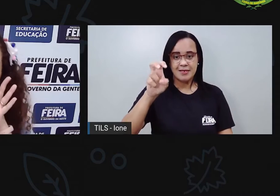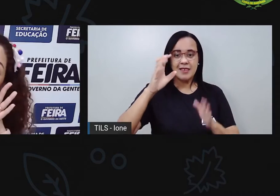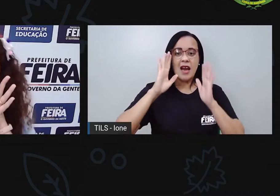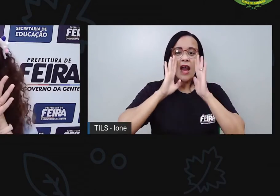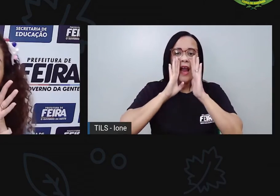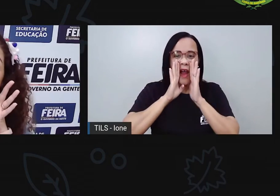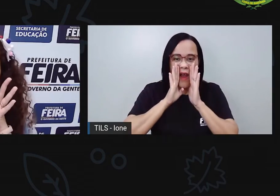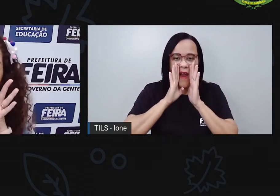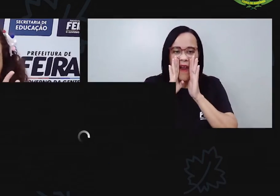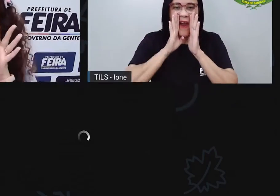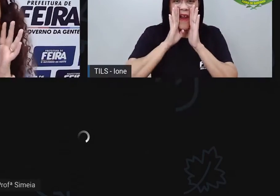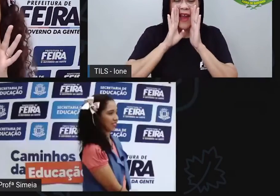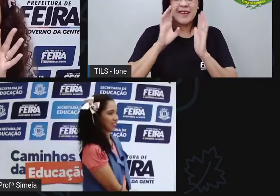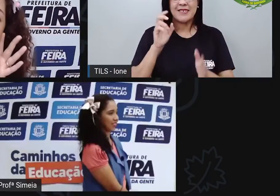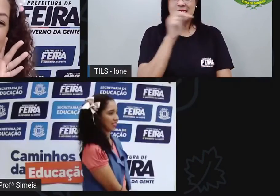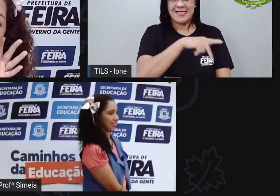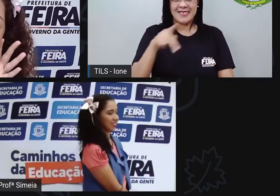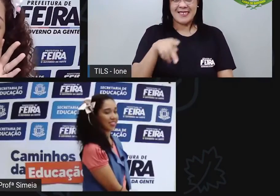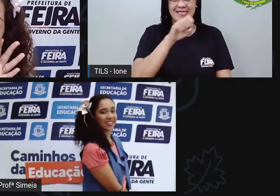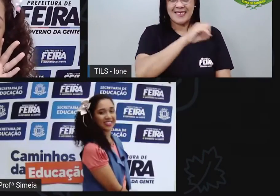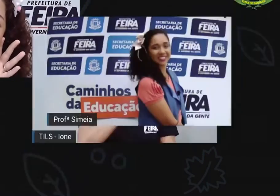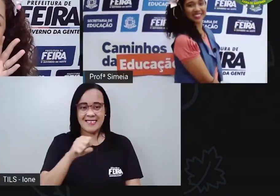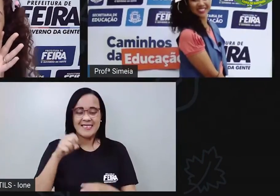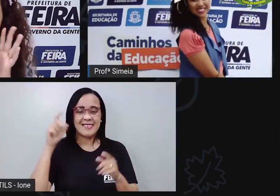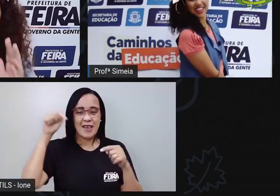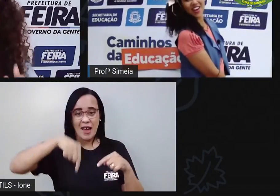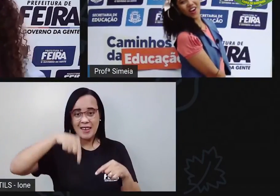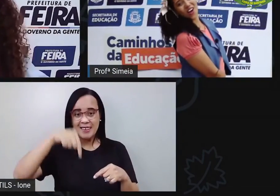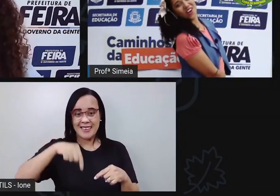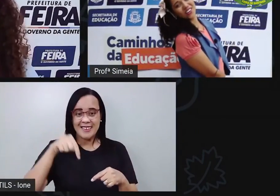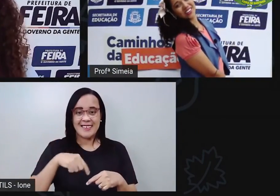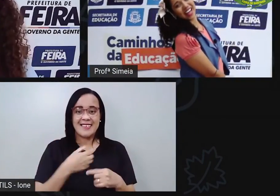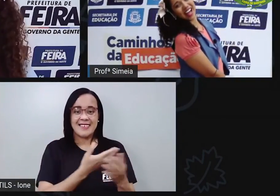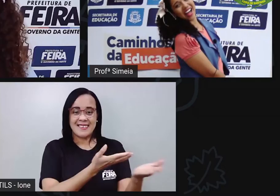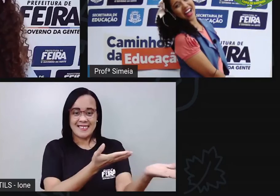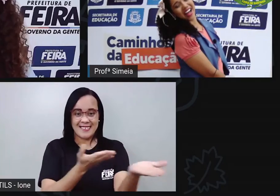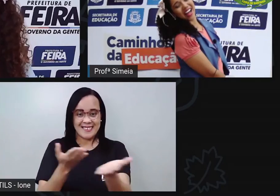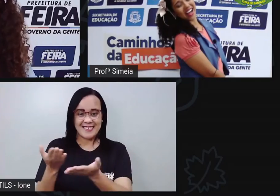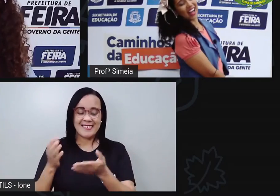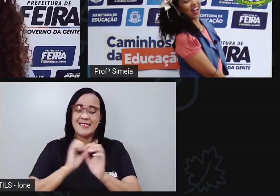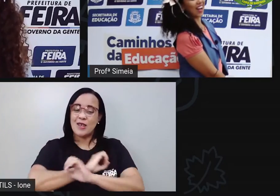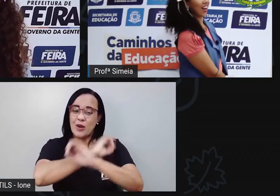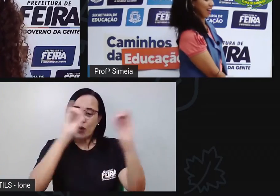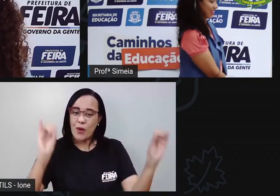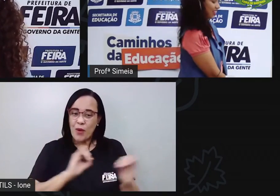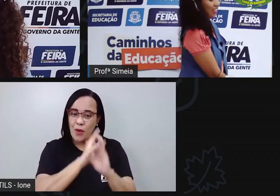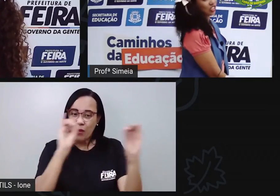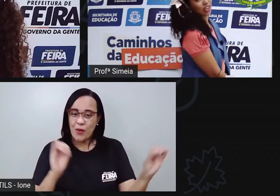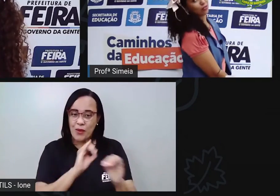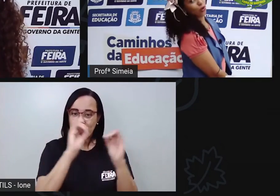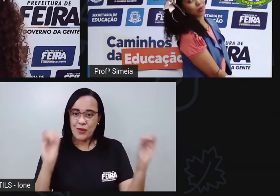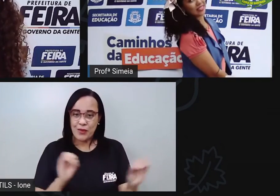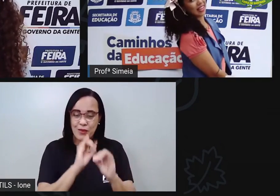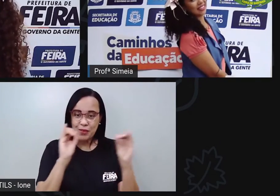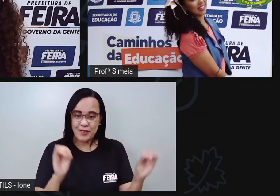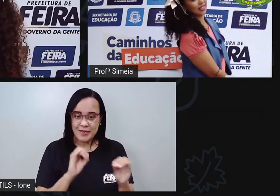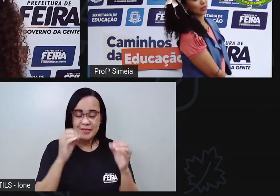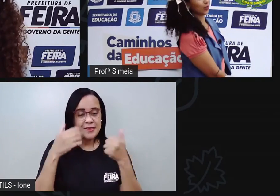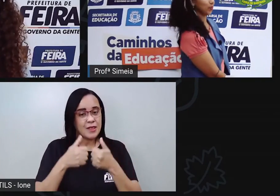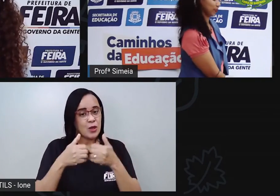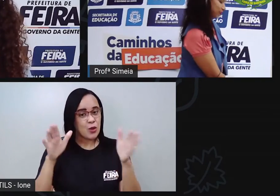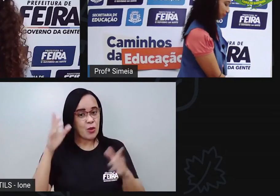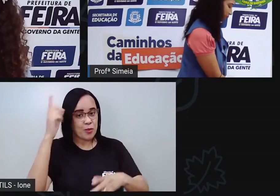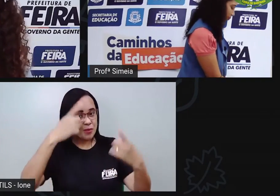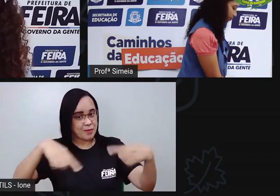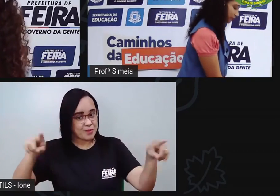pro se estamos aqui lá tchau vou começar